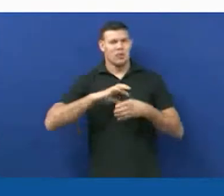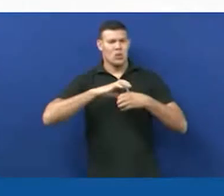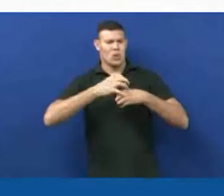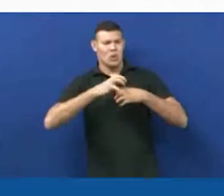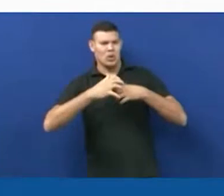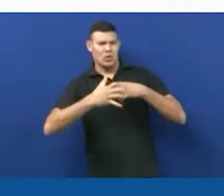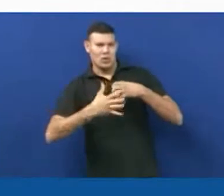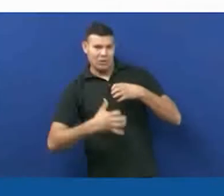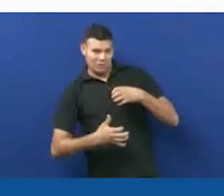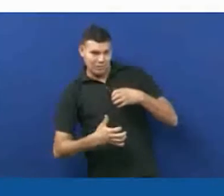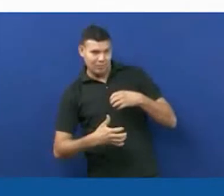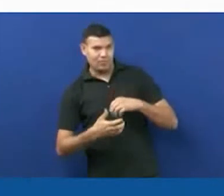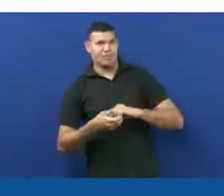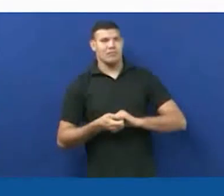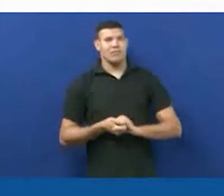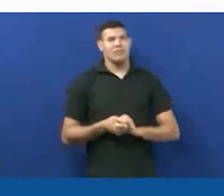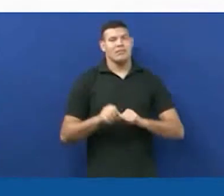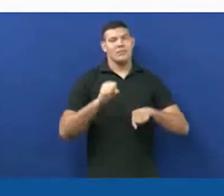rochosos.